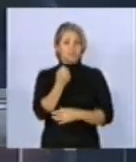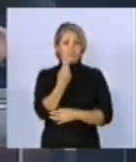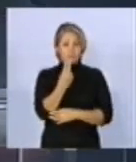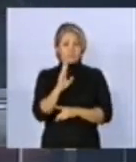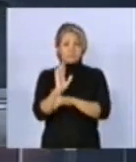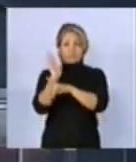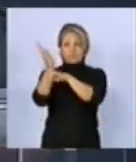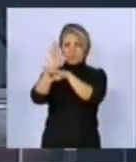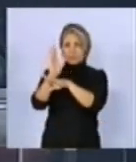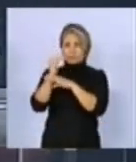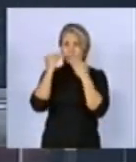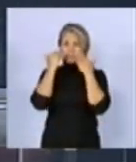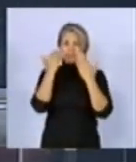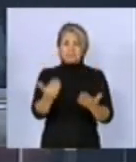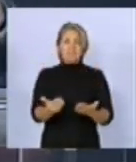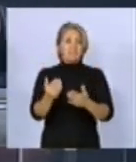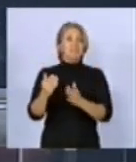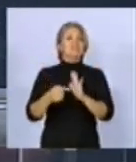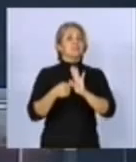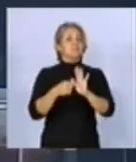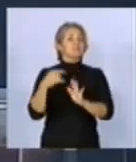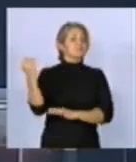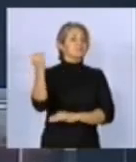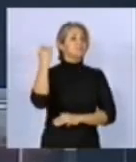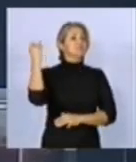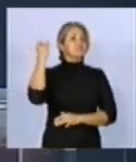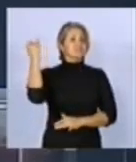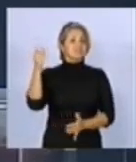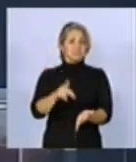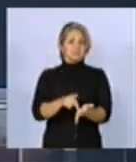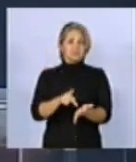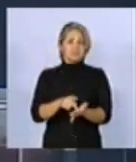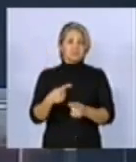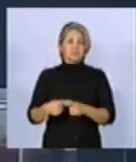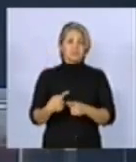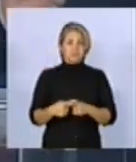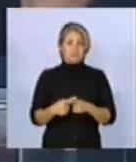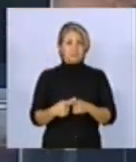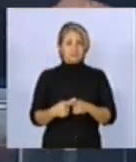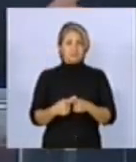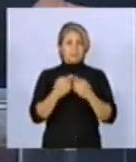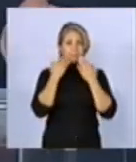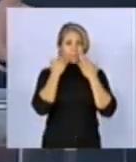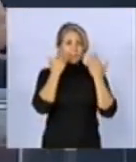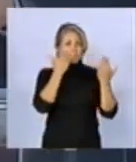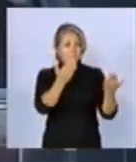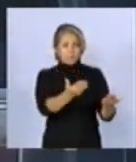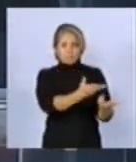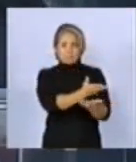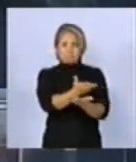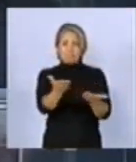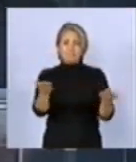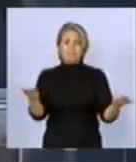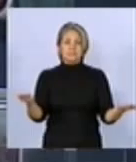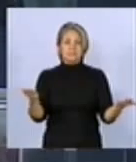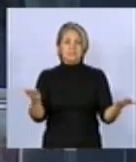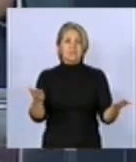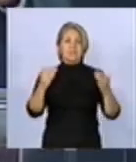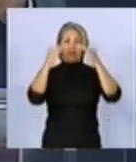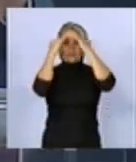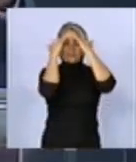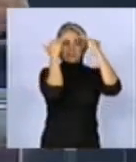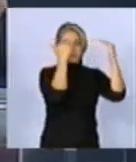apresentar que eu acho que é importante porque vai demonstrar eu até respeito